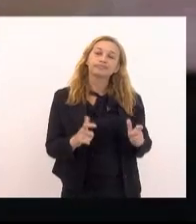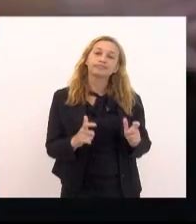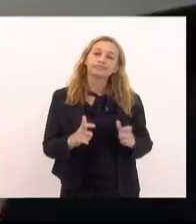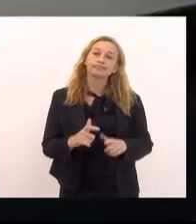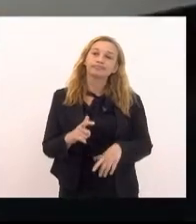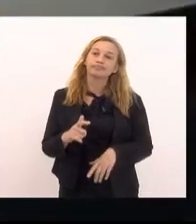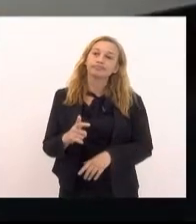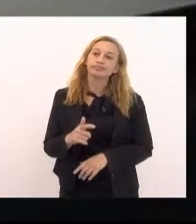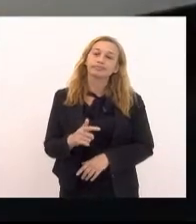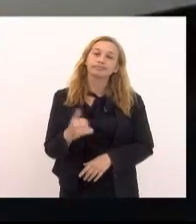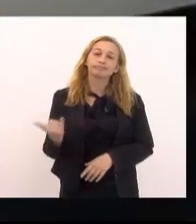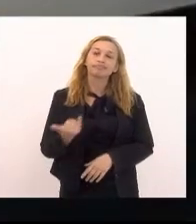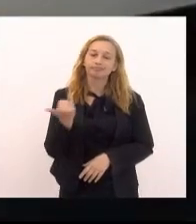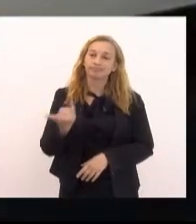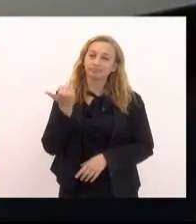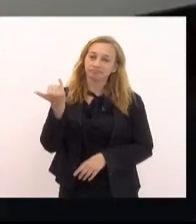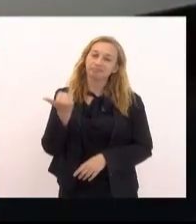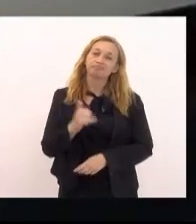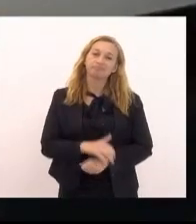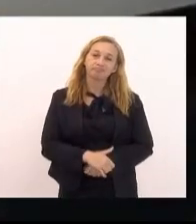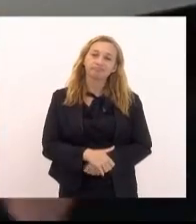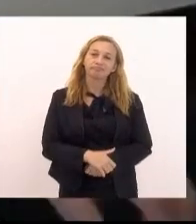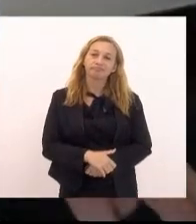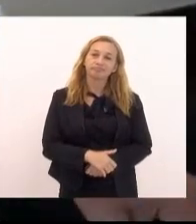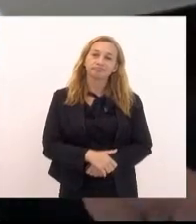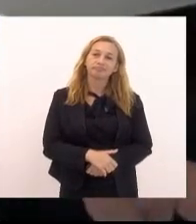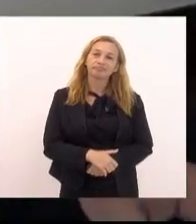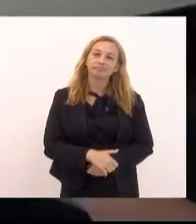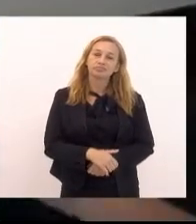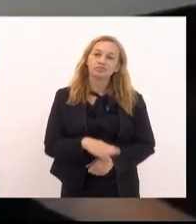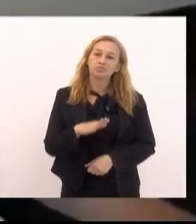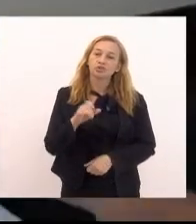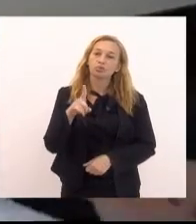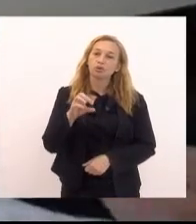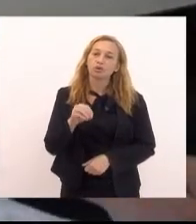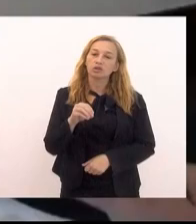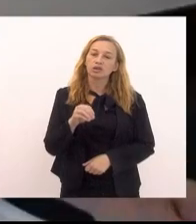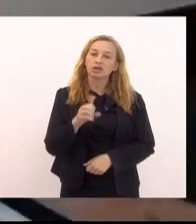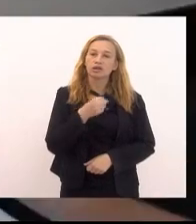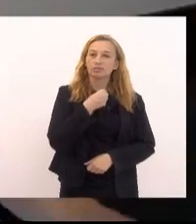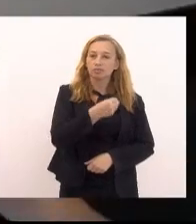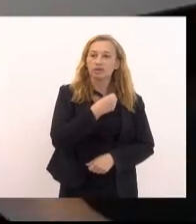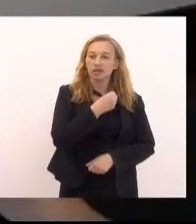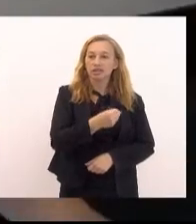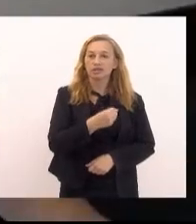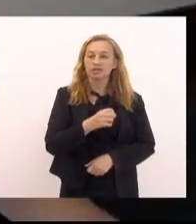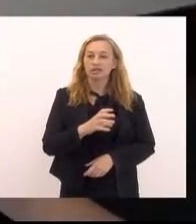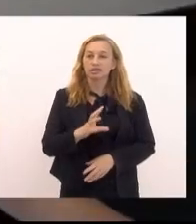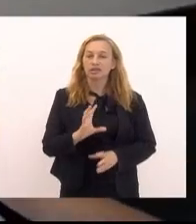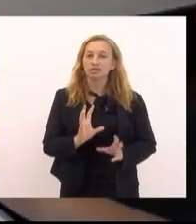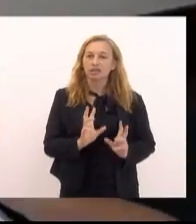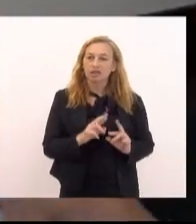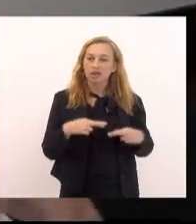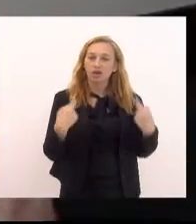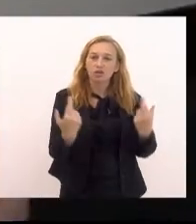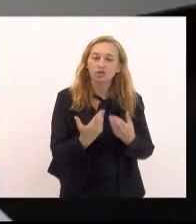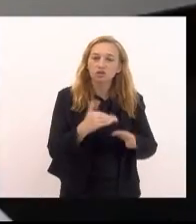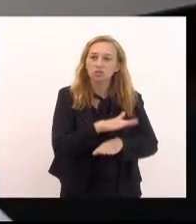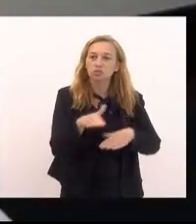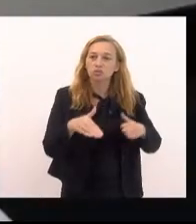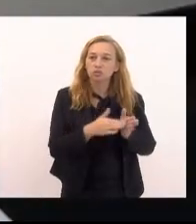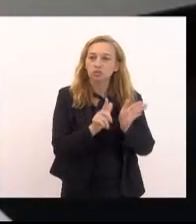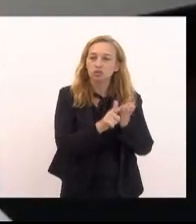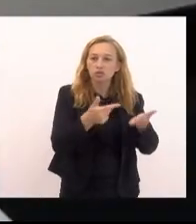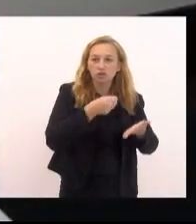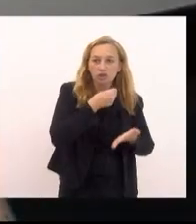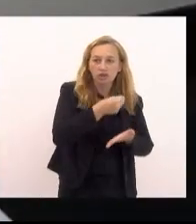a sede extraoficial do bloco imprensa que eu gamo, que reúne os jornalistas do Rio de Janeiro, que tem